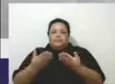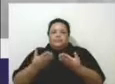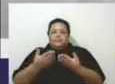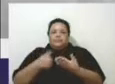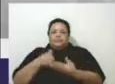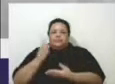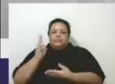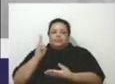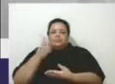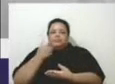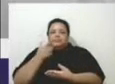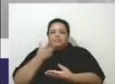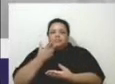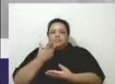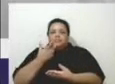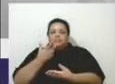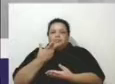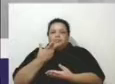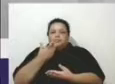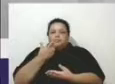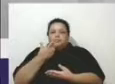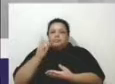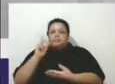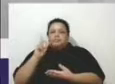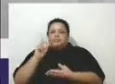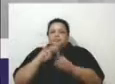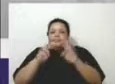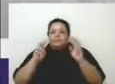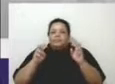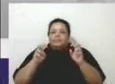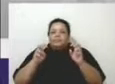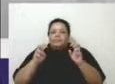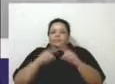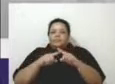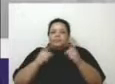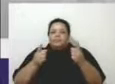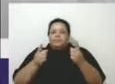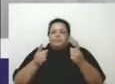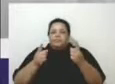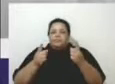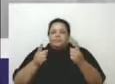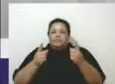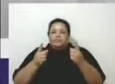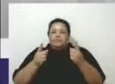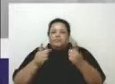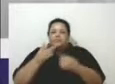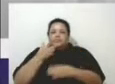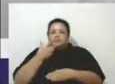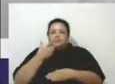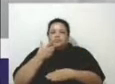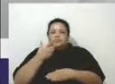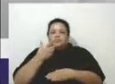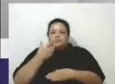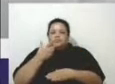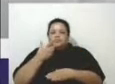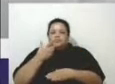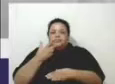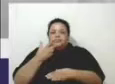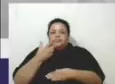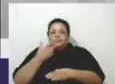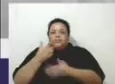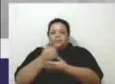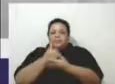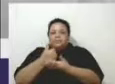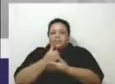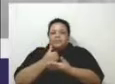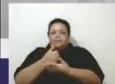não eu não vou falar sobre o assunto e não vou falar mas foi tocado no assunto da farmácia Pet solidária